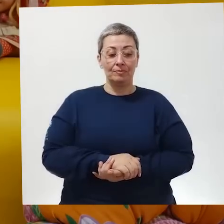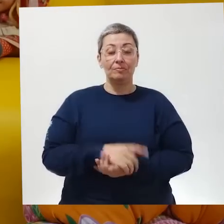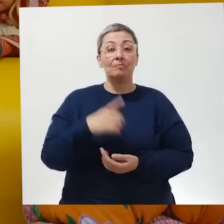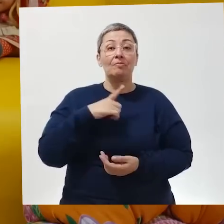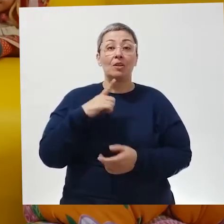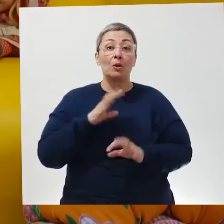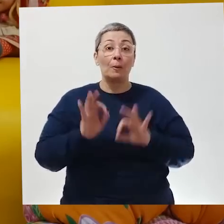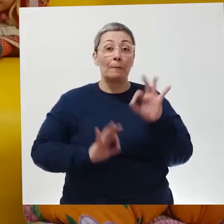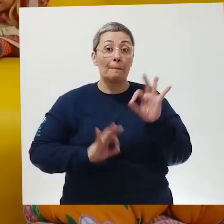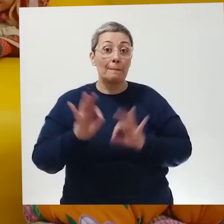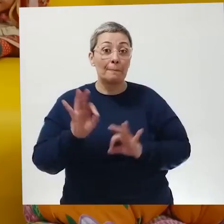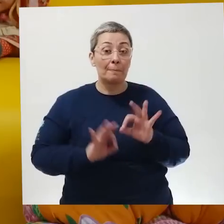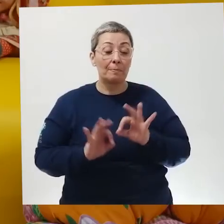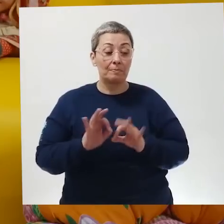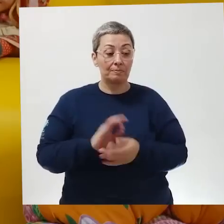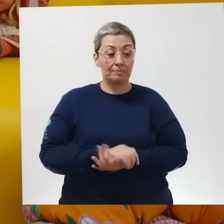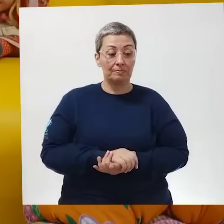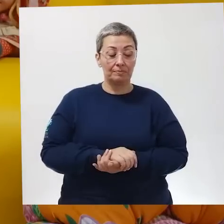Ela preparou.